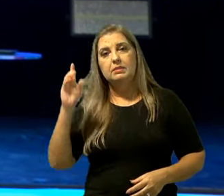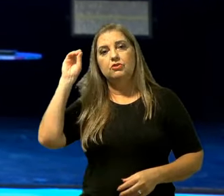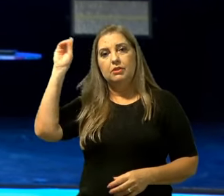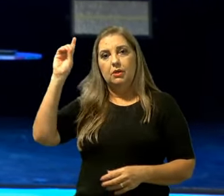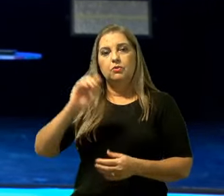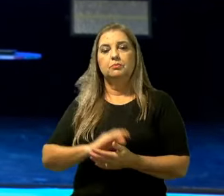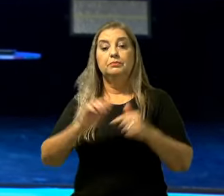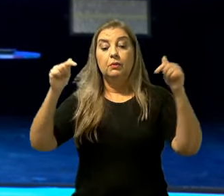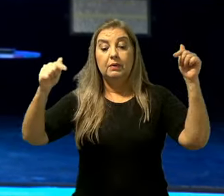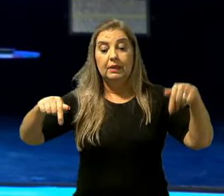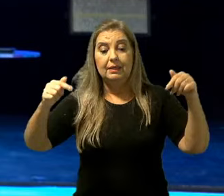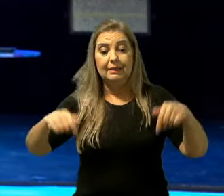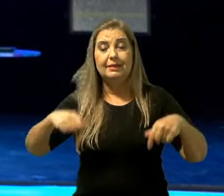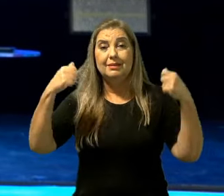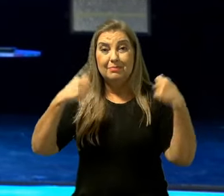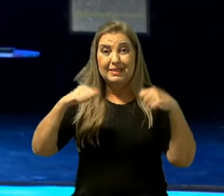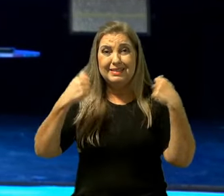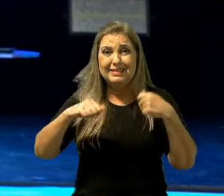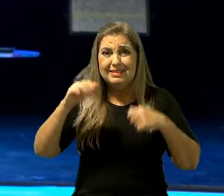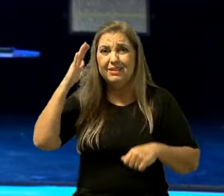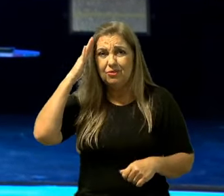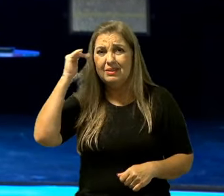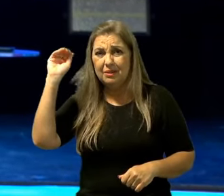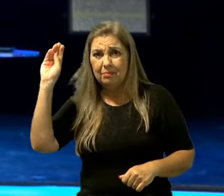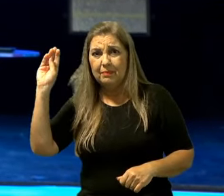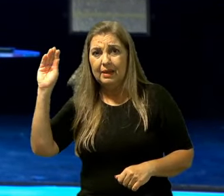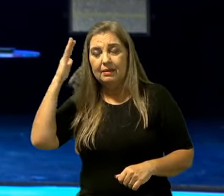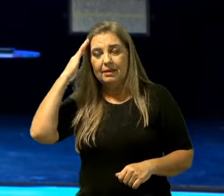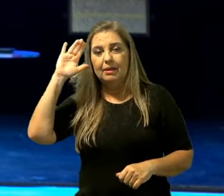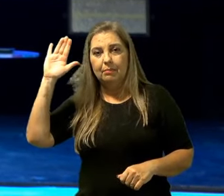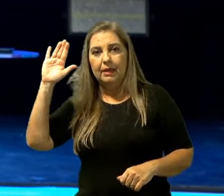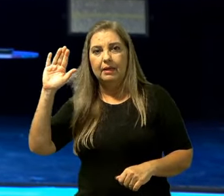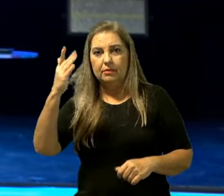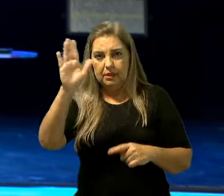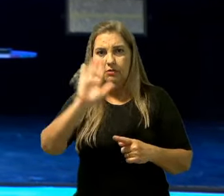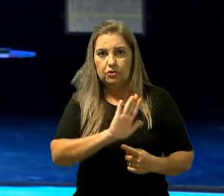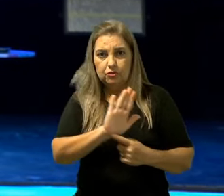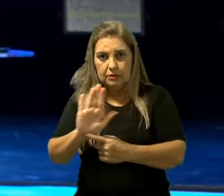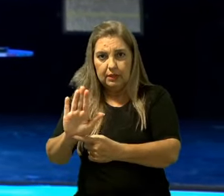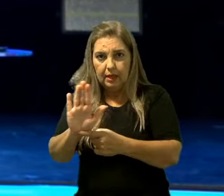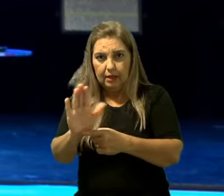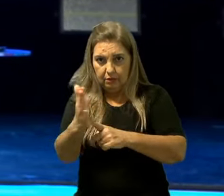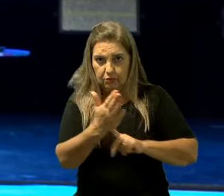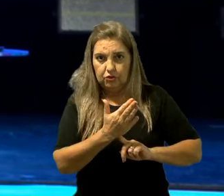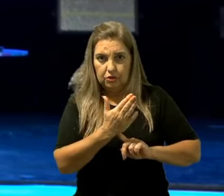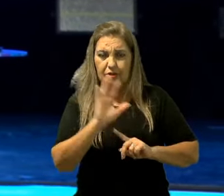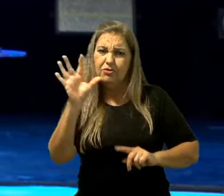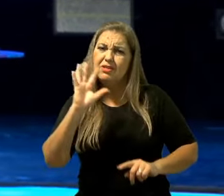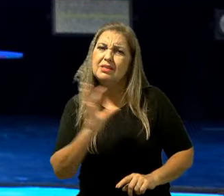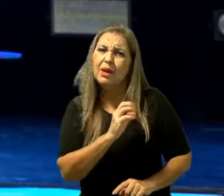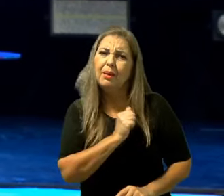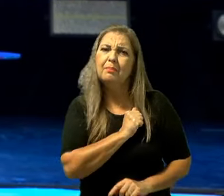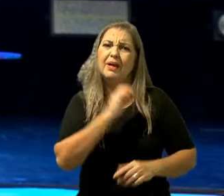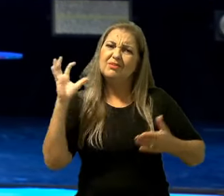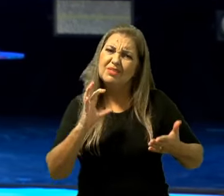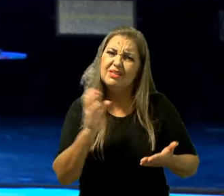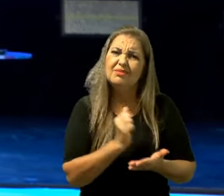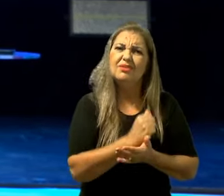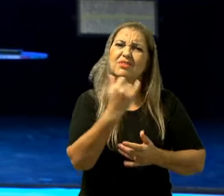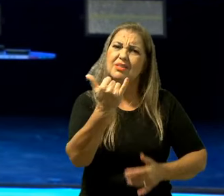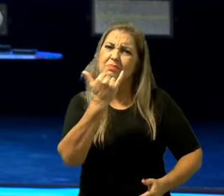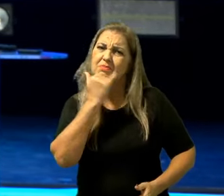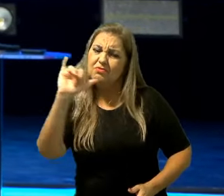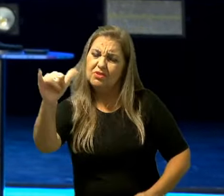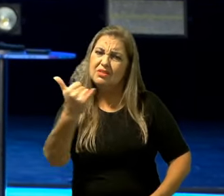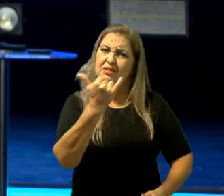tenha alguém aqui que está precisando relembrar quem é em Cristo Jesus. Então eu vou te ajudar, meu lindo. Olha só, você é amado, você é redimido, você é perdoado,